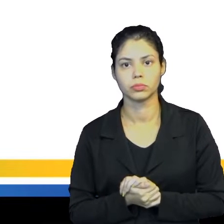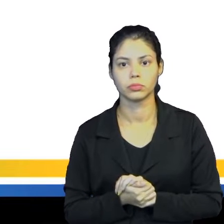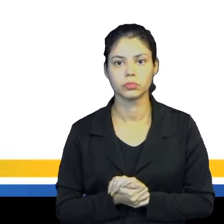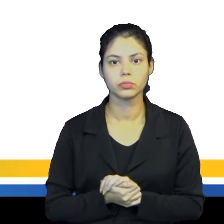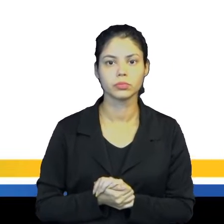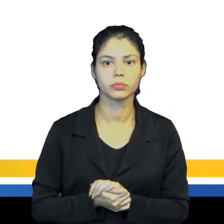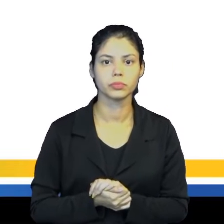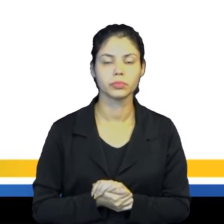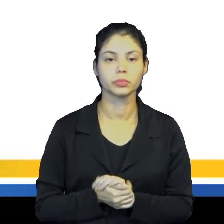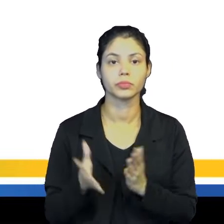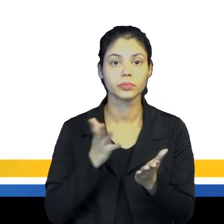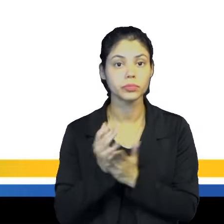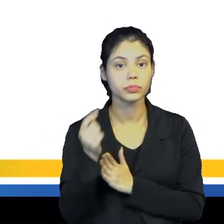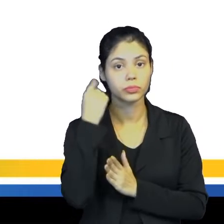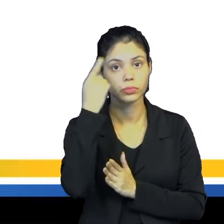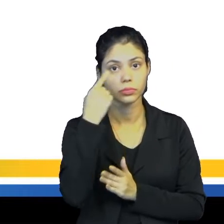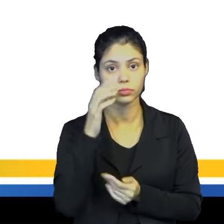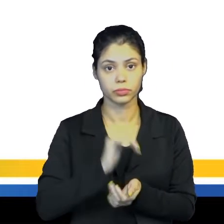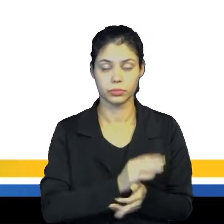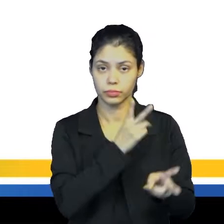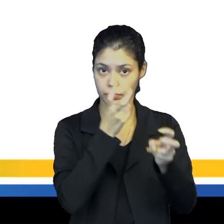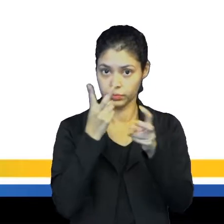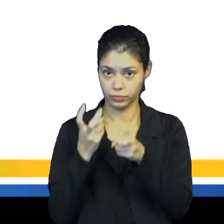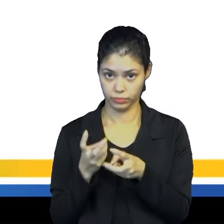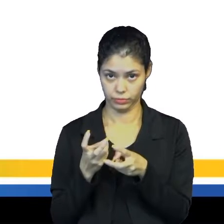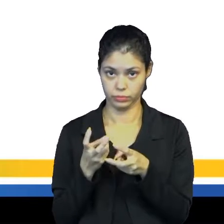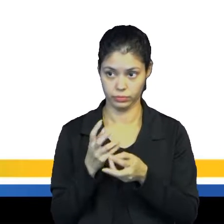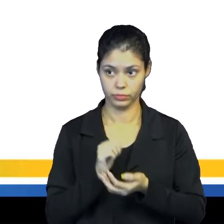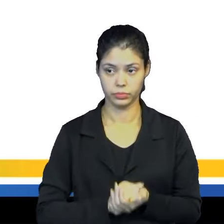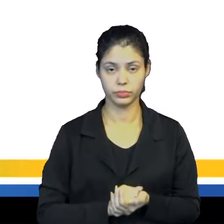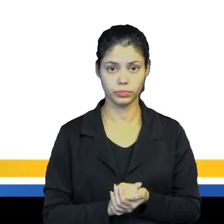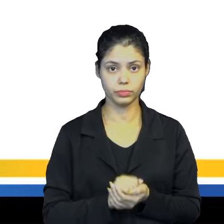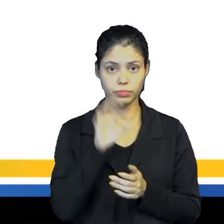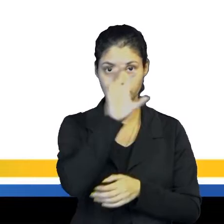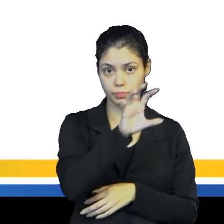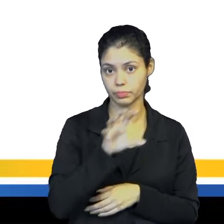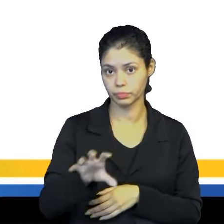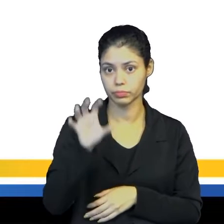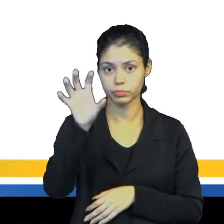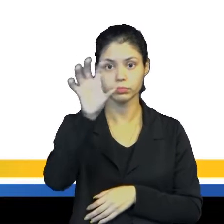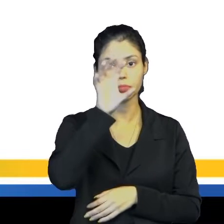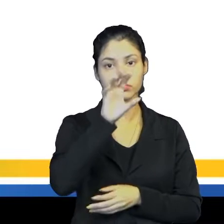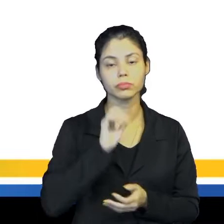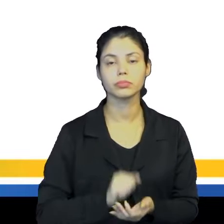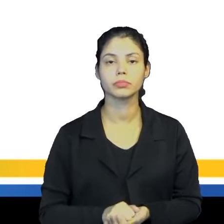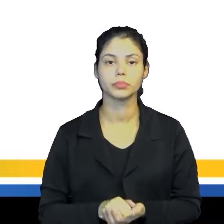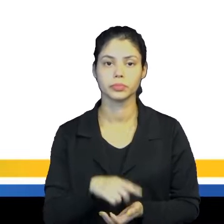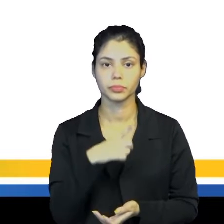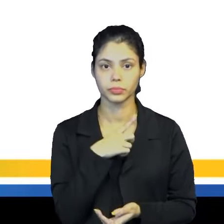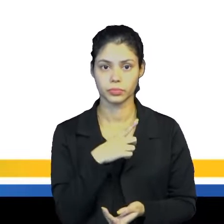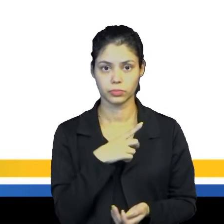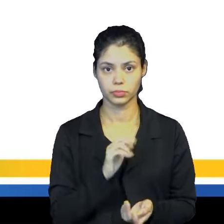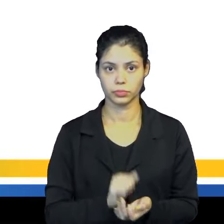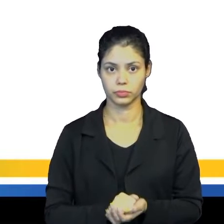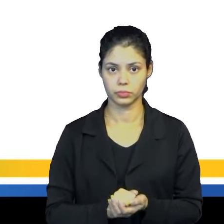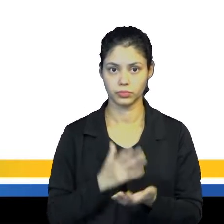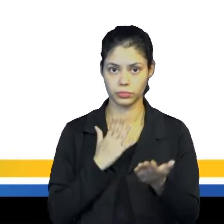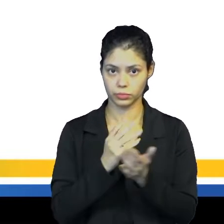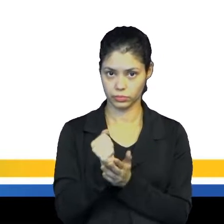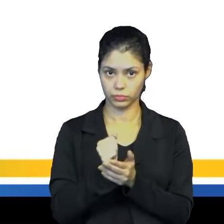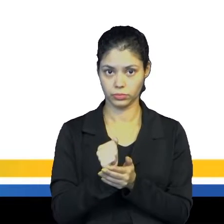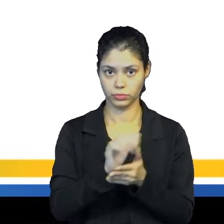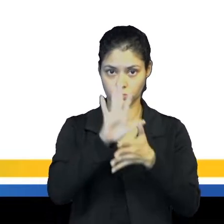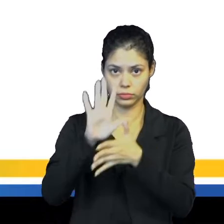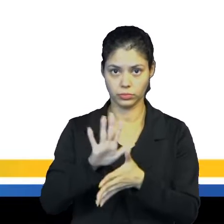A independência na América Espanhola, a gente observa um mapinha aí, a gente tem a independência